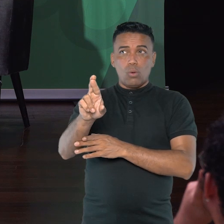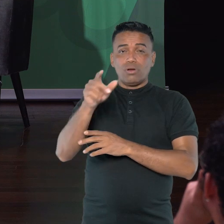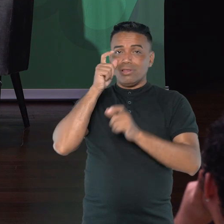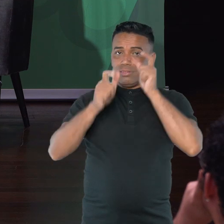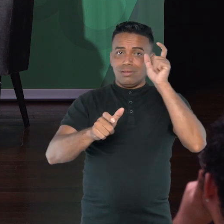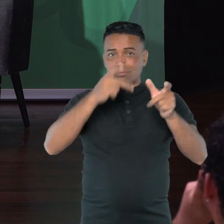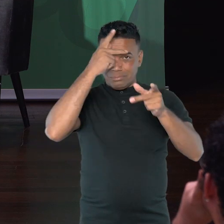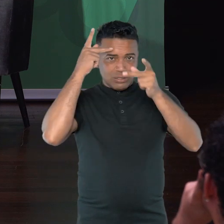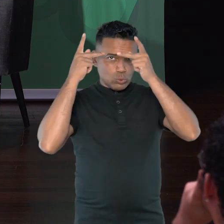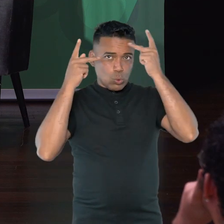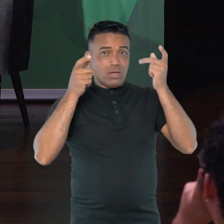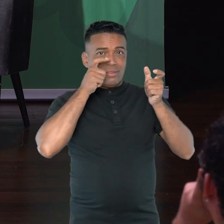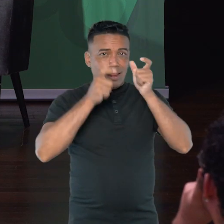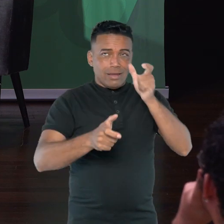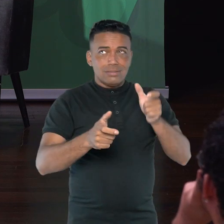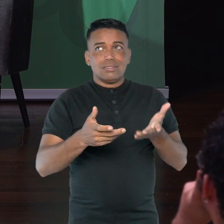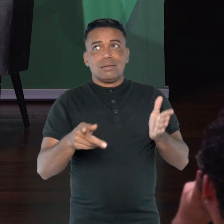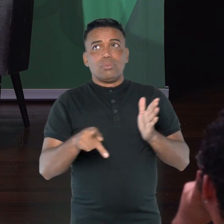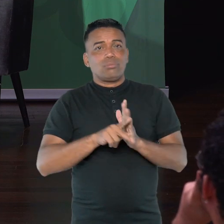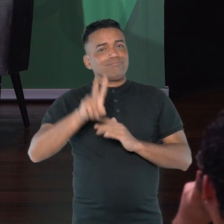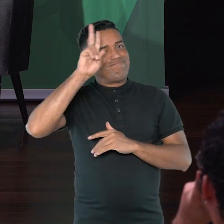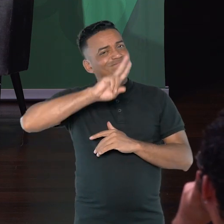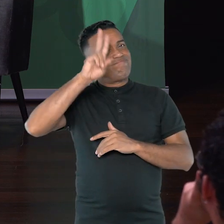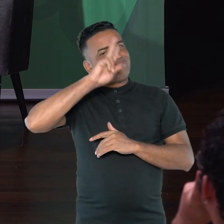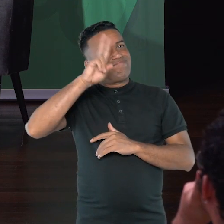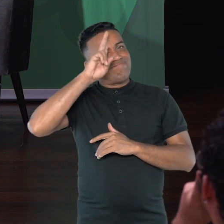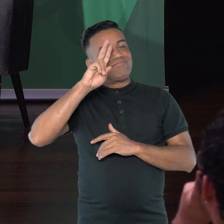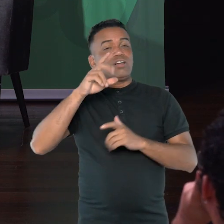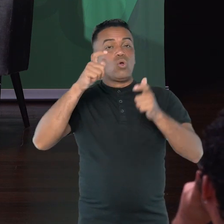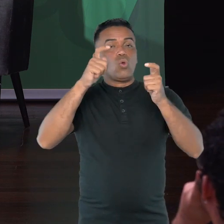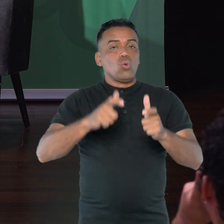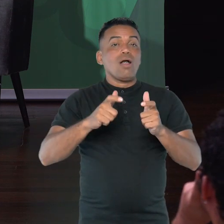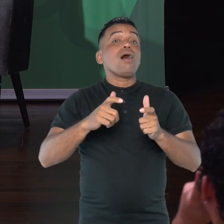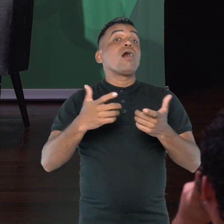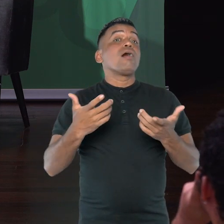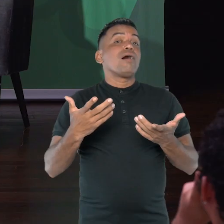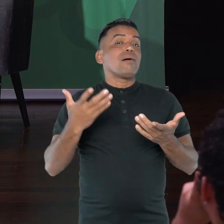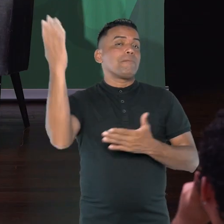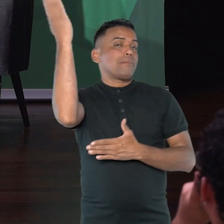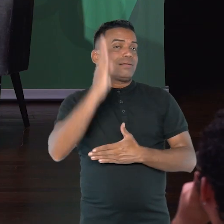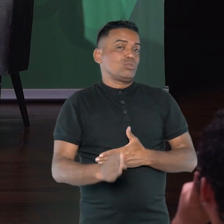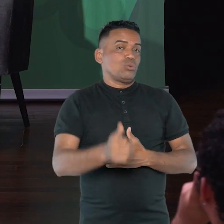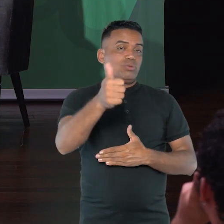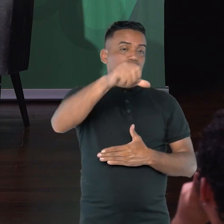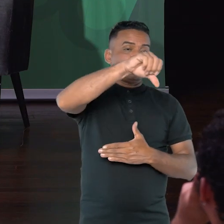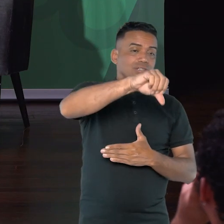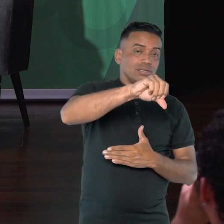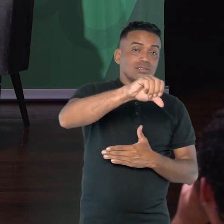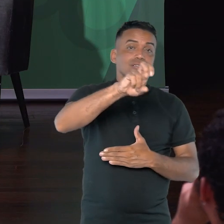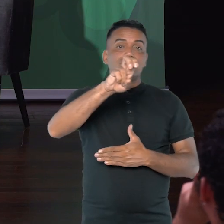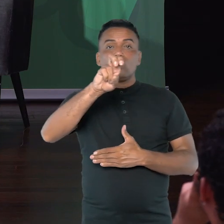se interessa por uma história ambientada no Brasil dos anos 50,